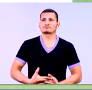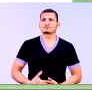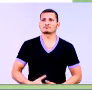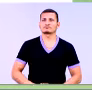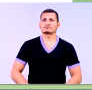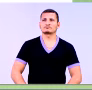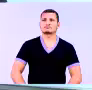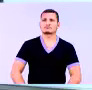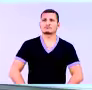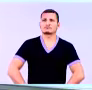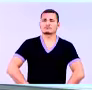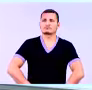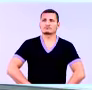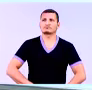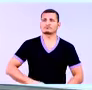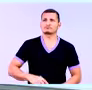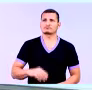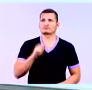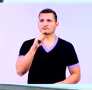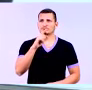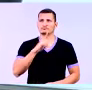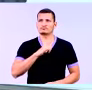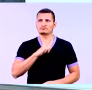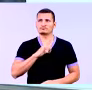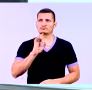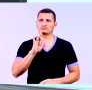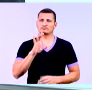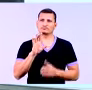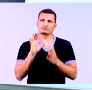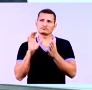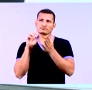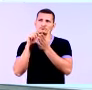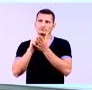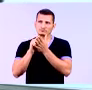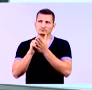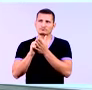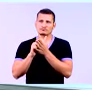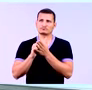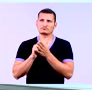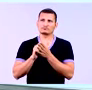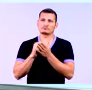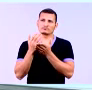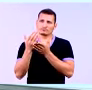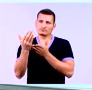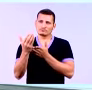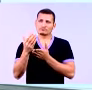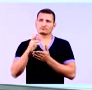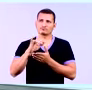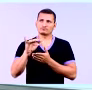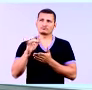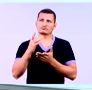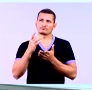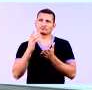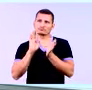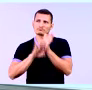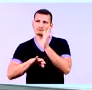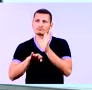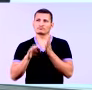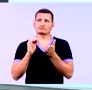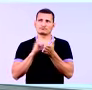ali que nós temos, por enquanto, apenas o registro da operação que será executada posteriormente, mas ela de fato ainda não